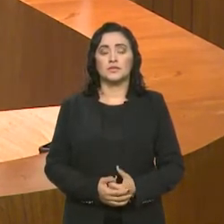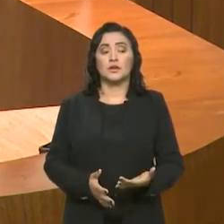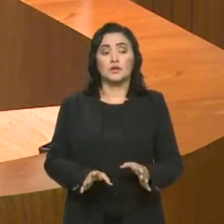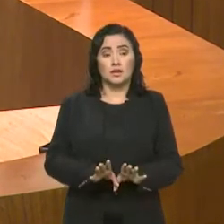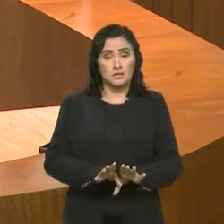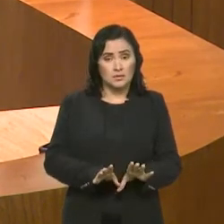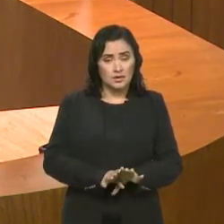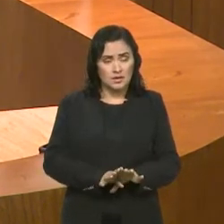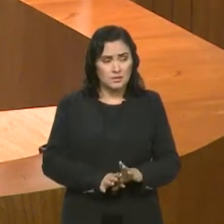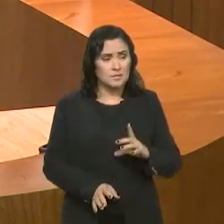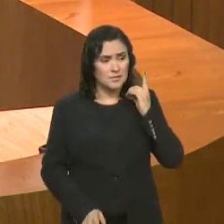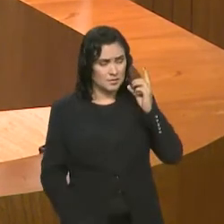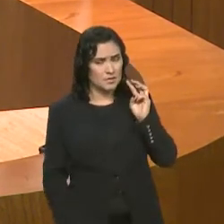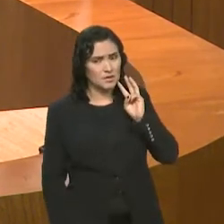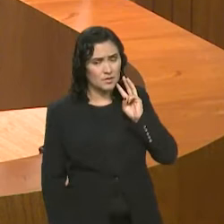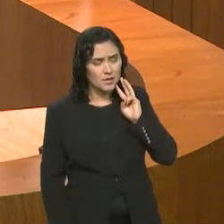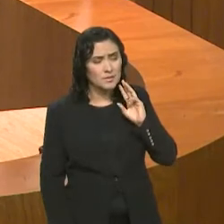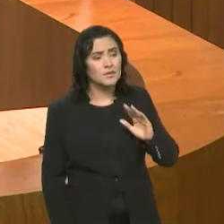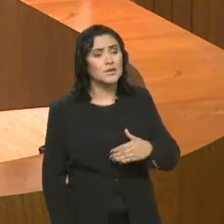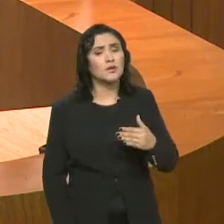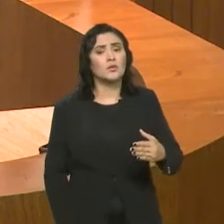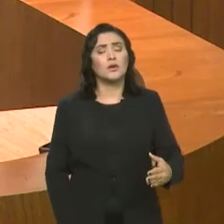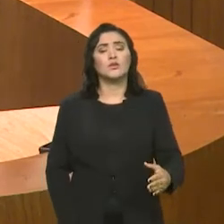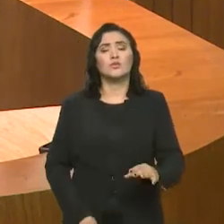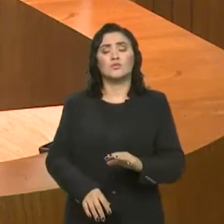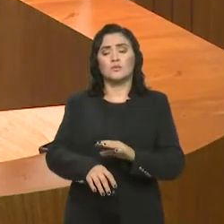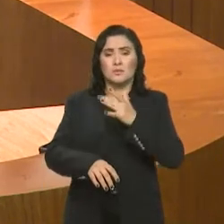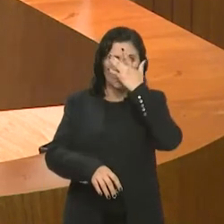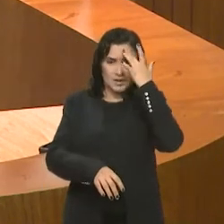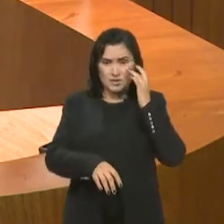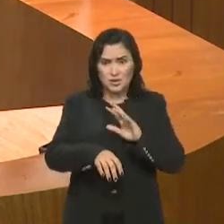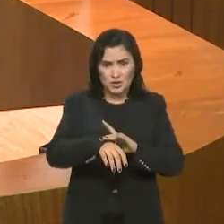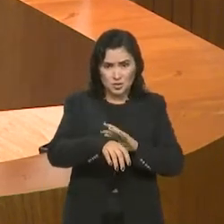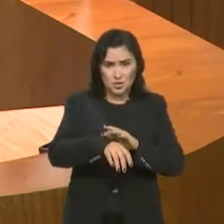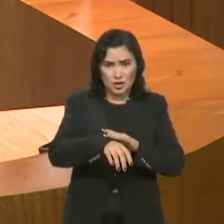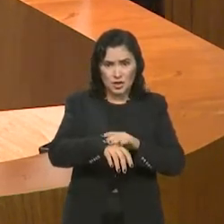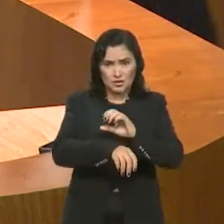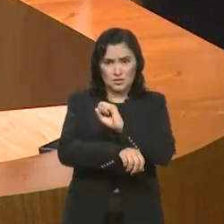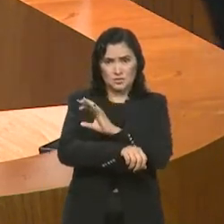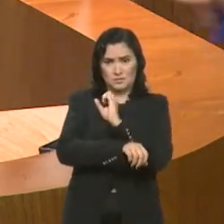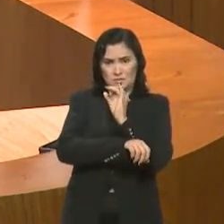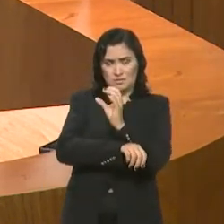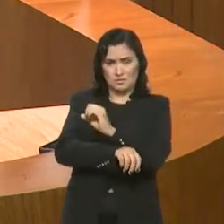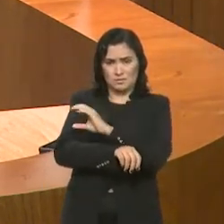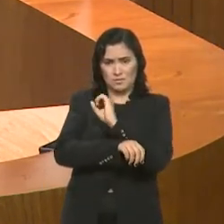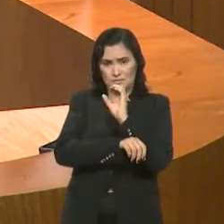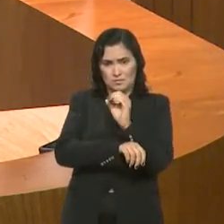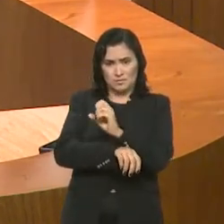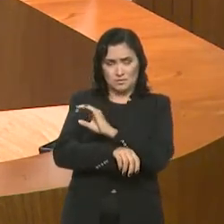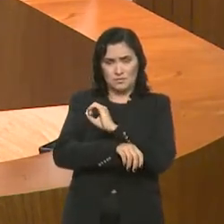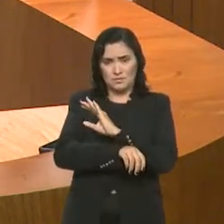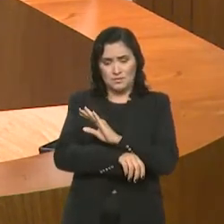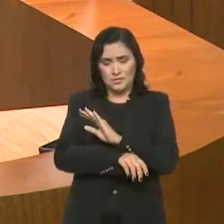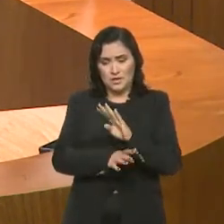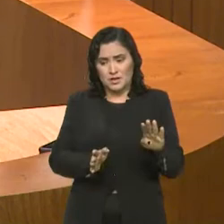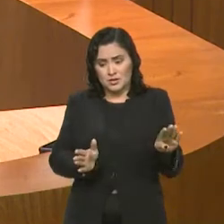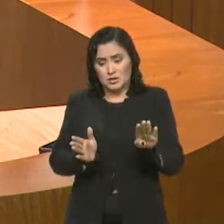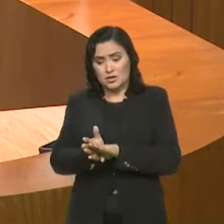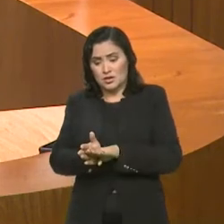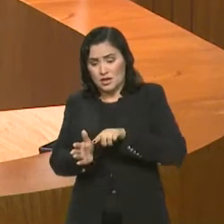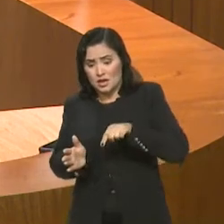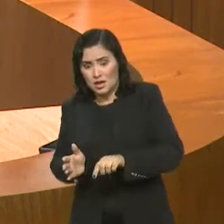tem algum enfermo nas ambulâncias, cansado de chegar aqui em São Luís, já